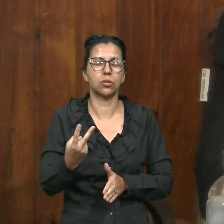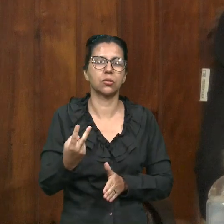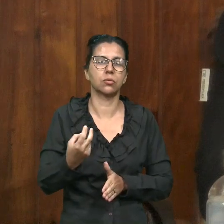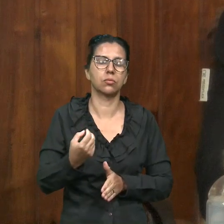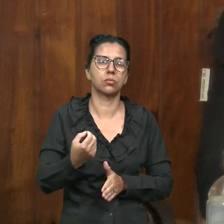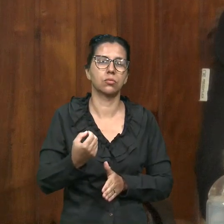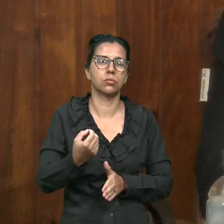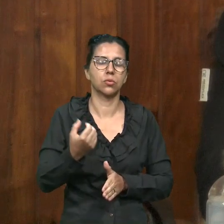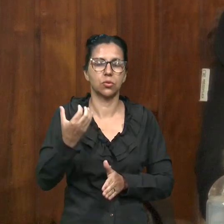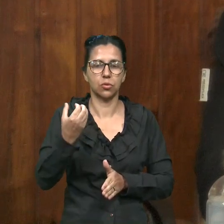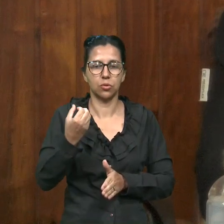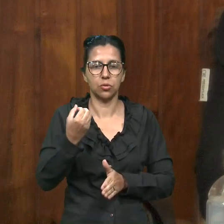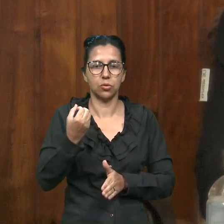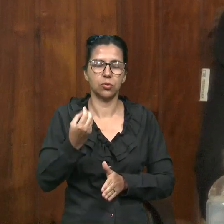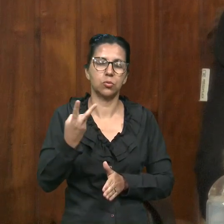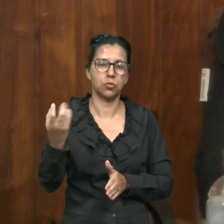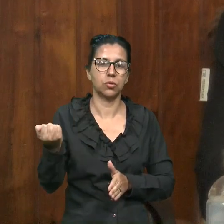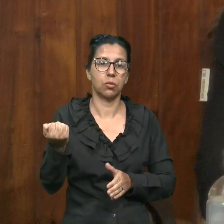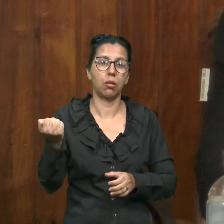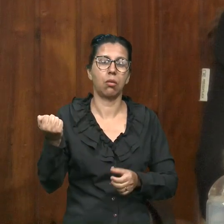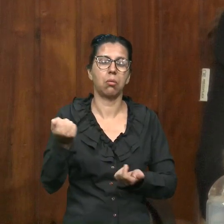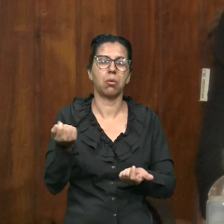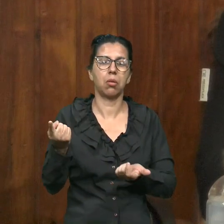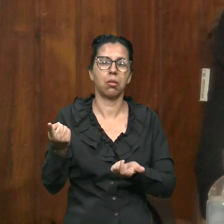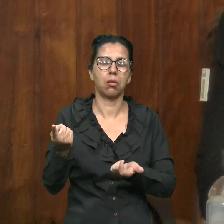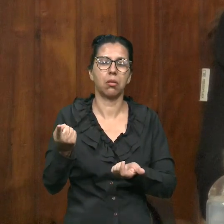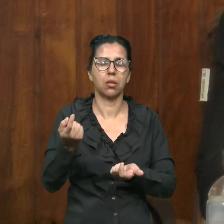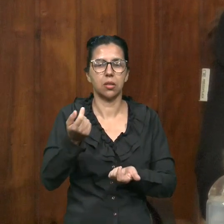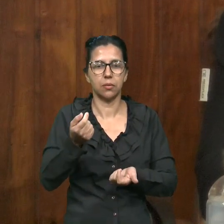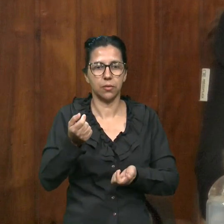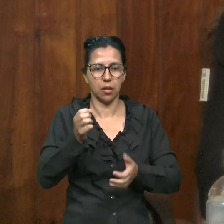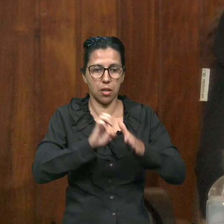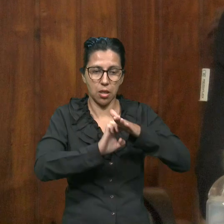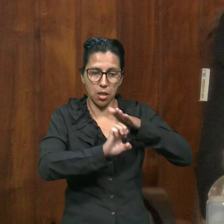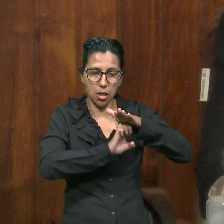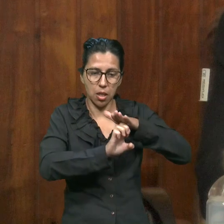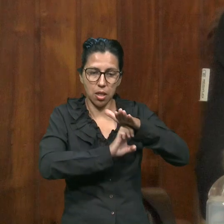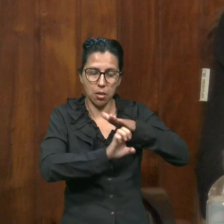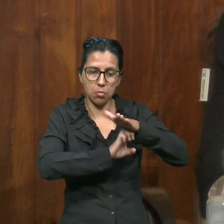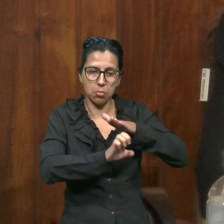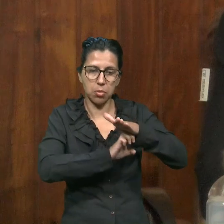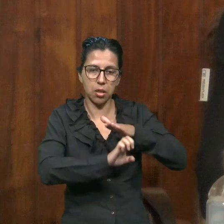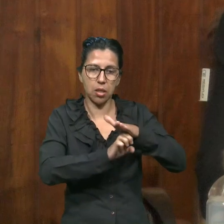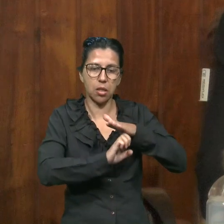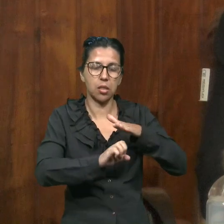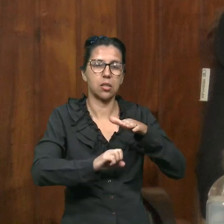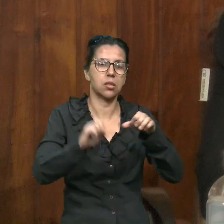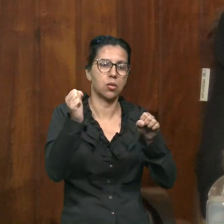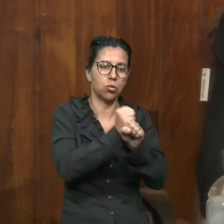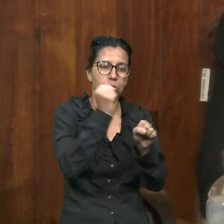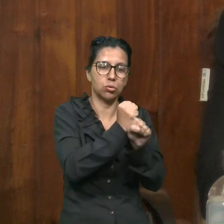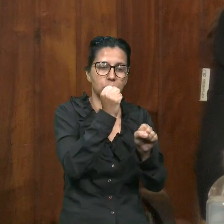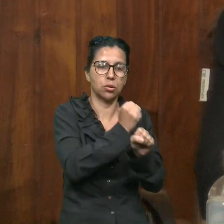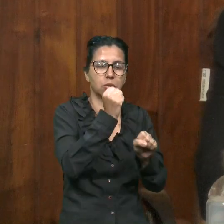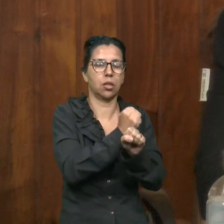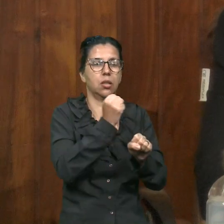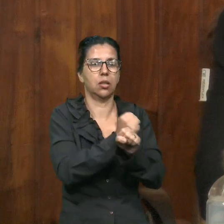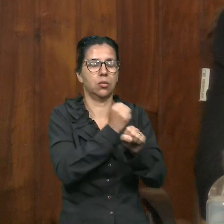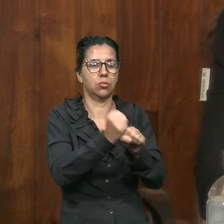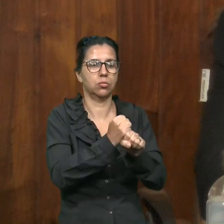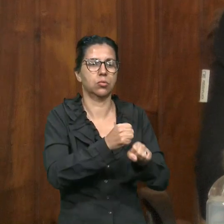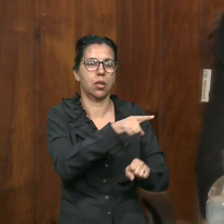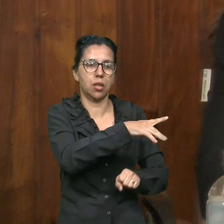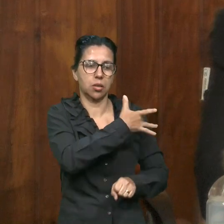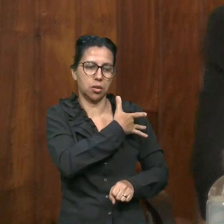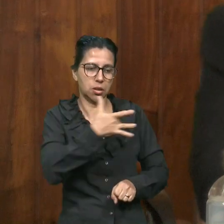22/2022, destinada à contratação da empresa especializada em fornecimento de material e mão de obra para a construção do Centro de Saúde